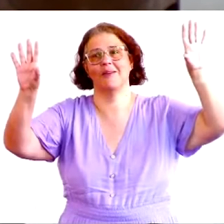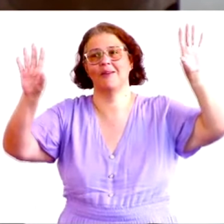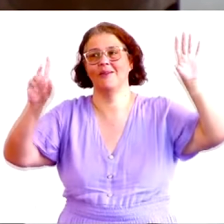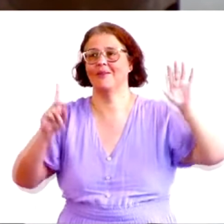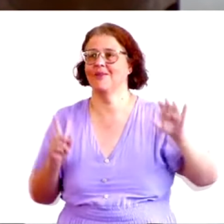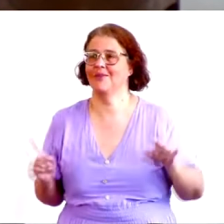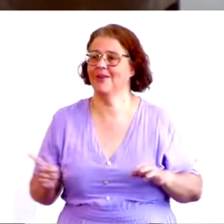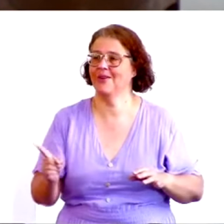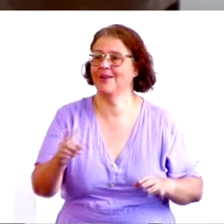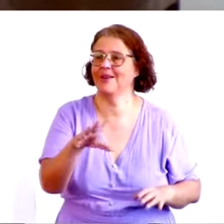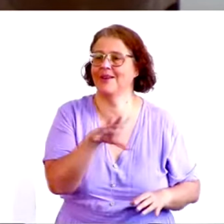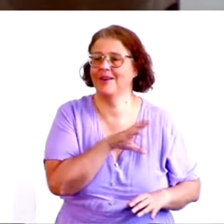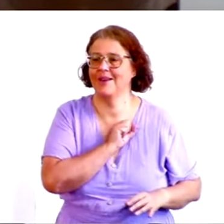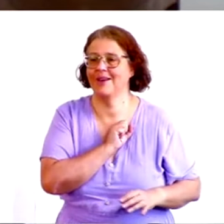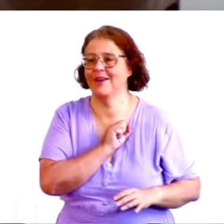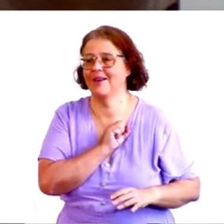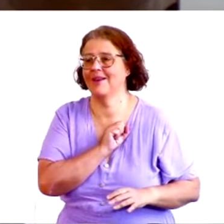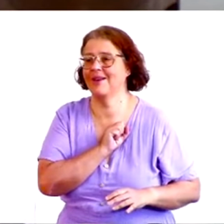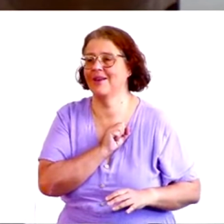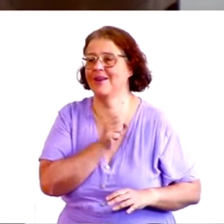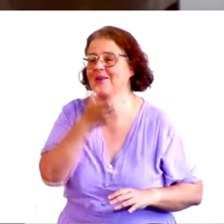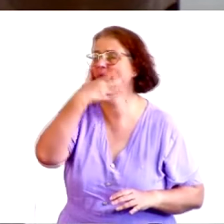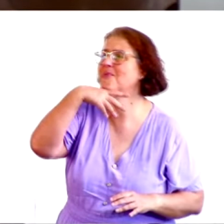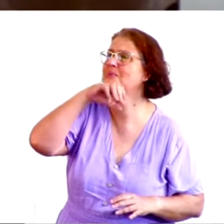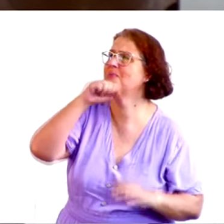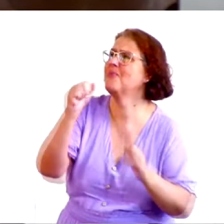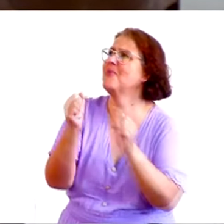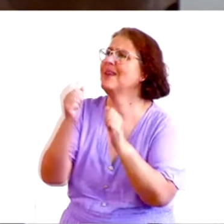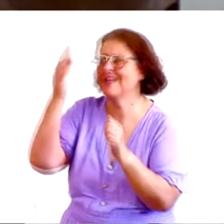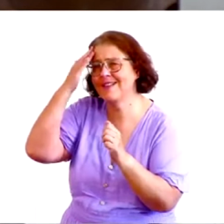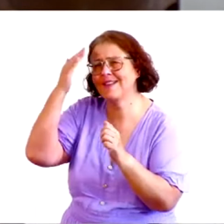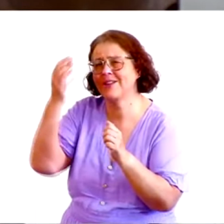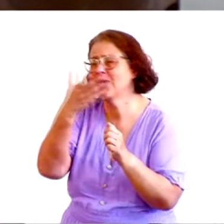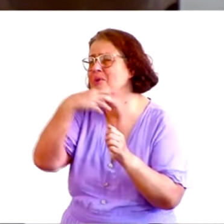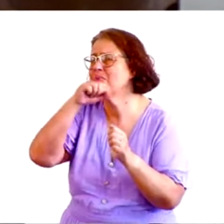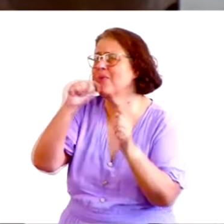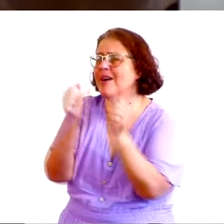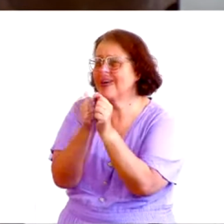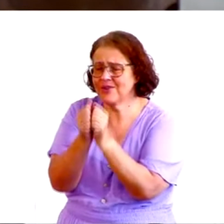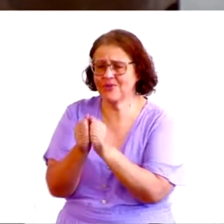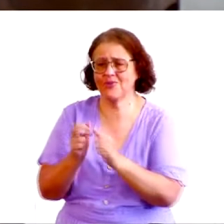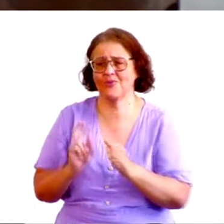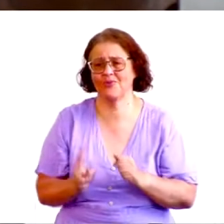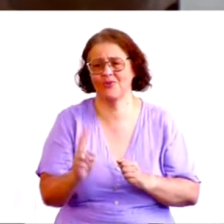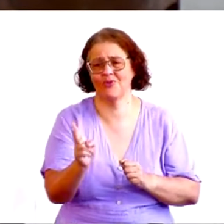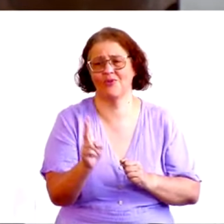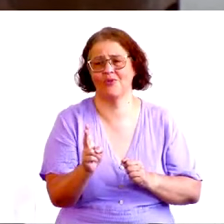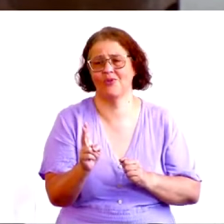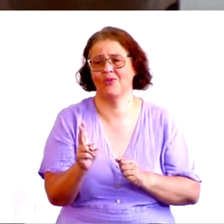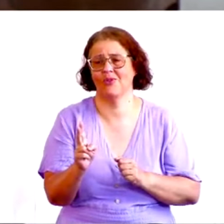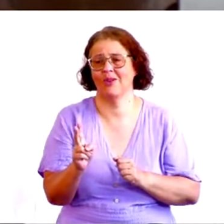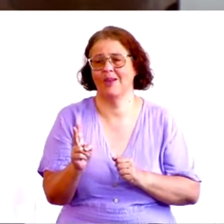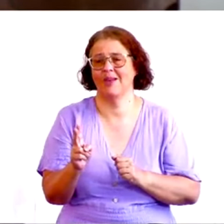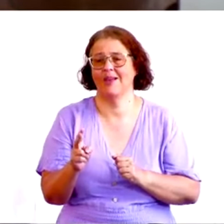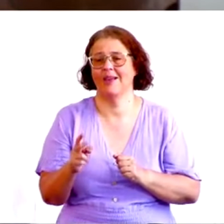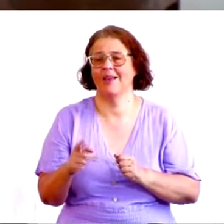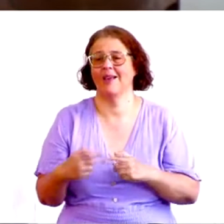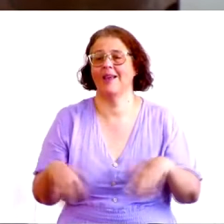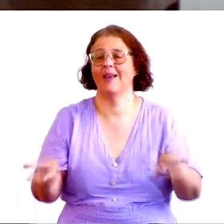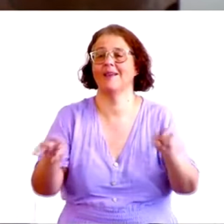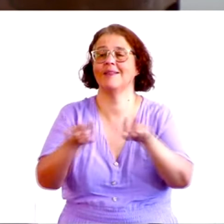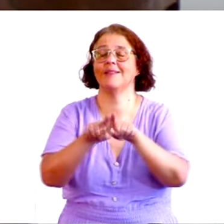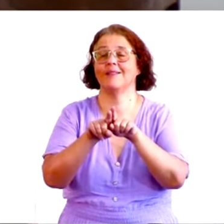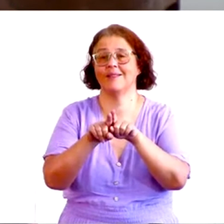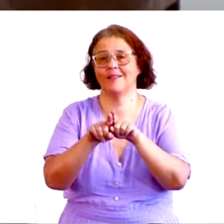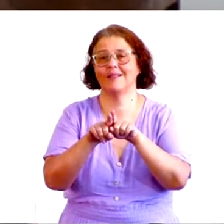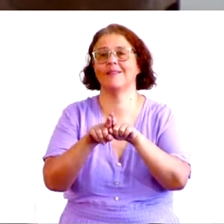em que um pai estará lá sendo o que já foi agora Mas será completamente o seu pai lá